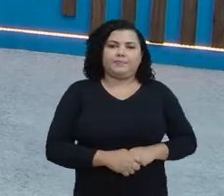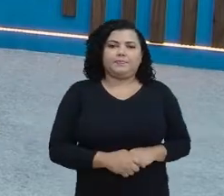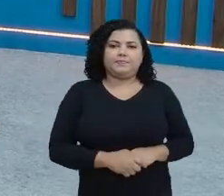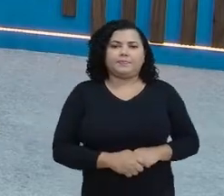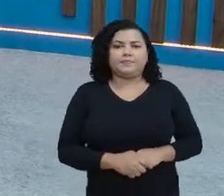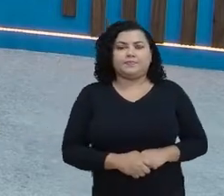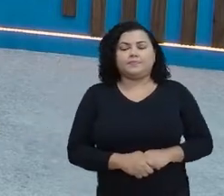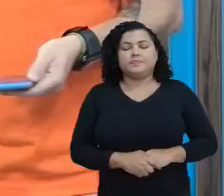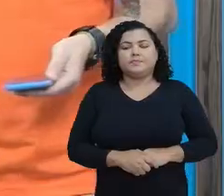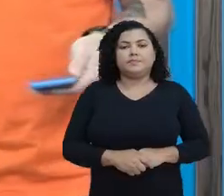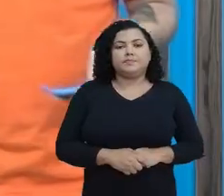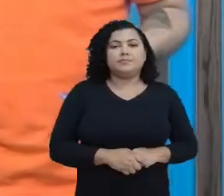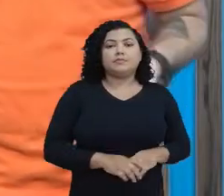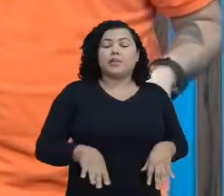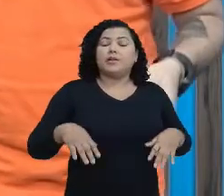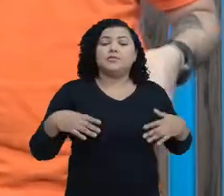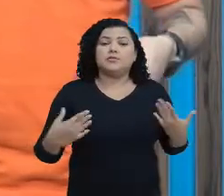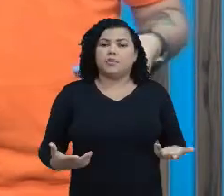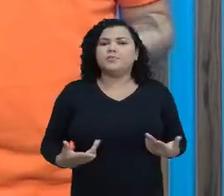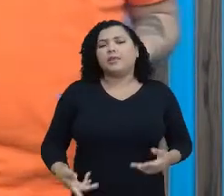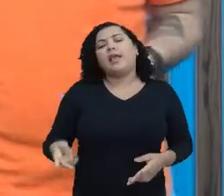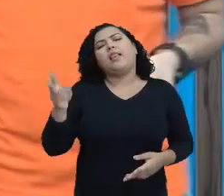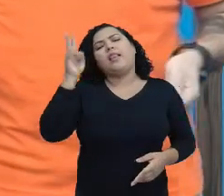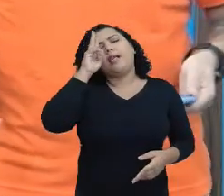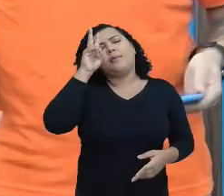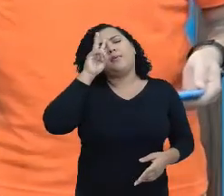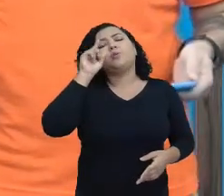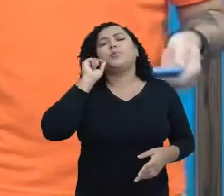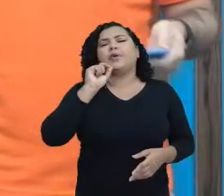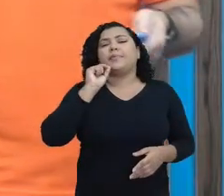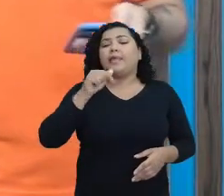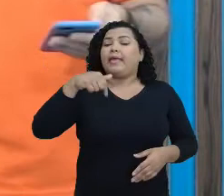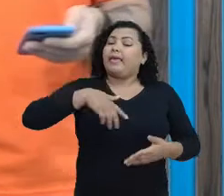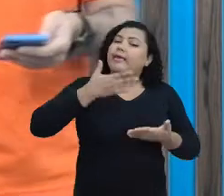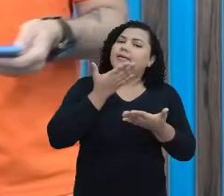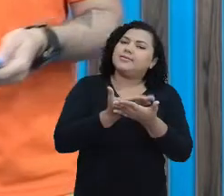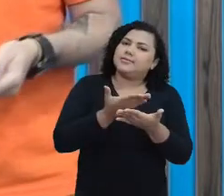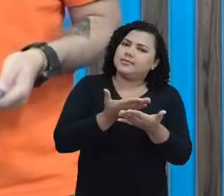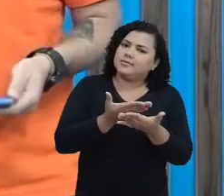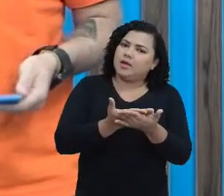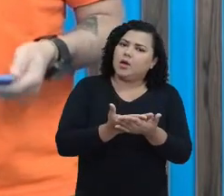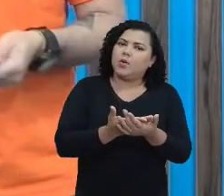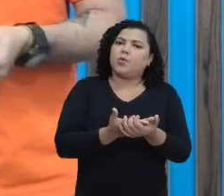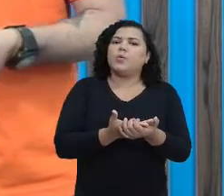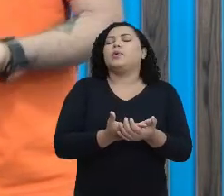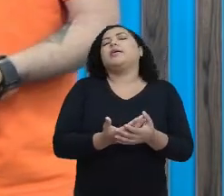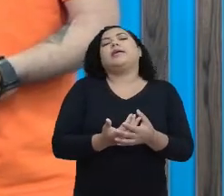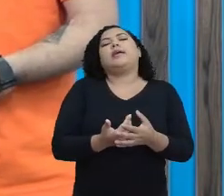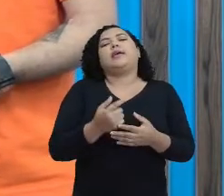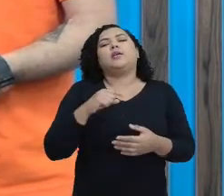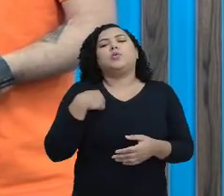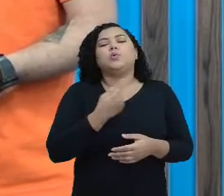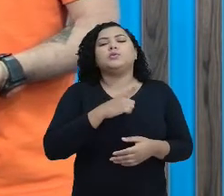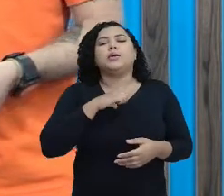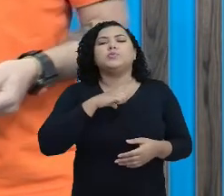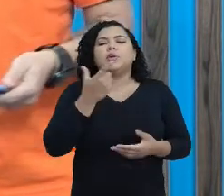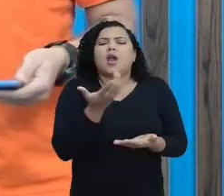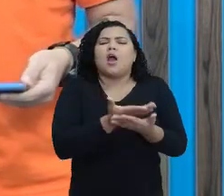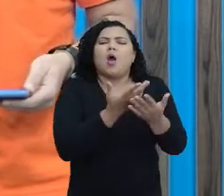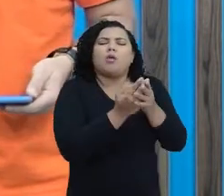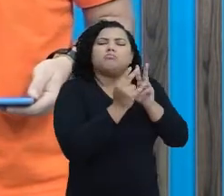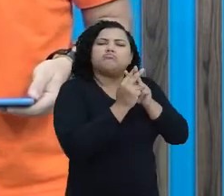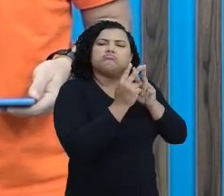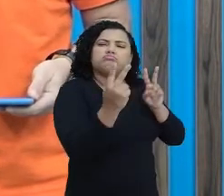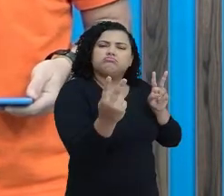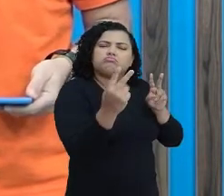gente está no momento em que essa aula, ela passa a ter um formato, nesse momento, que a gente chama de aula digital, porque